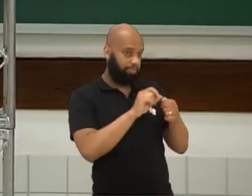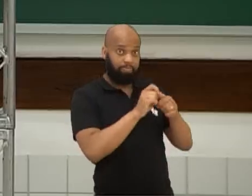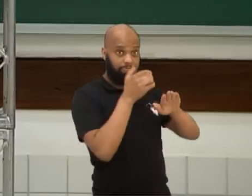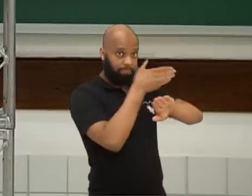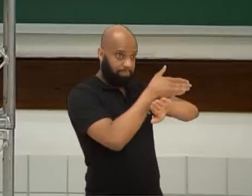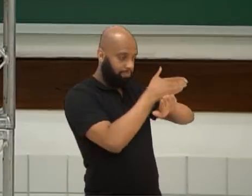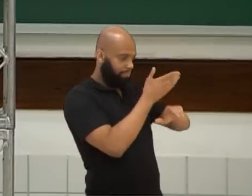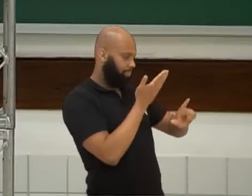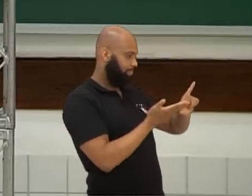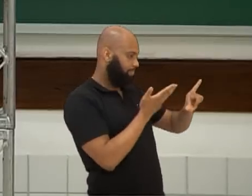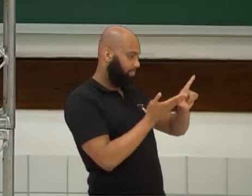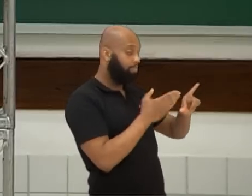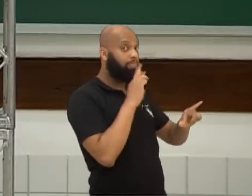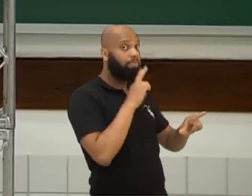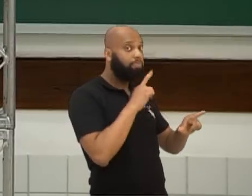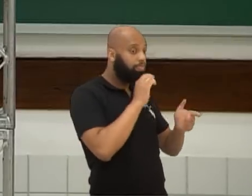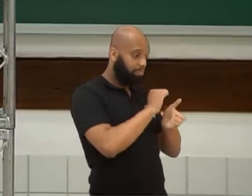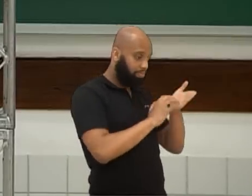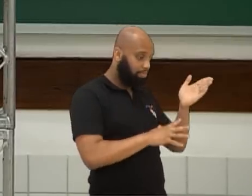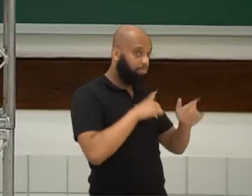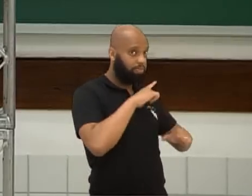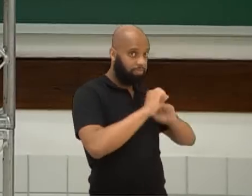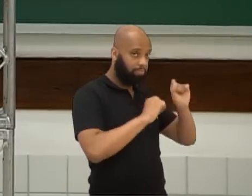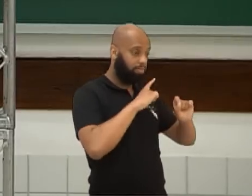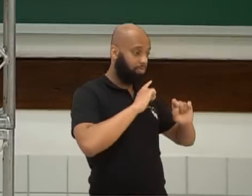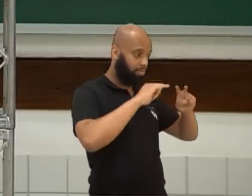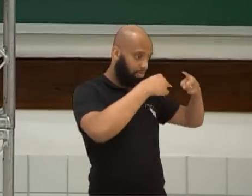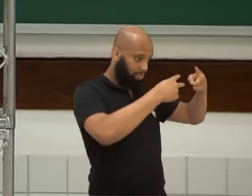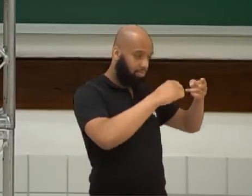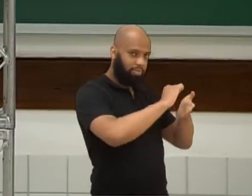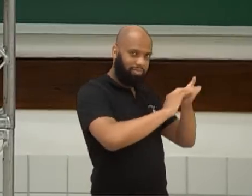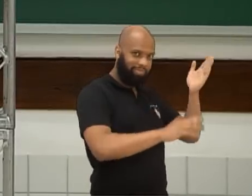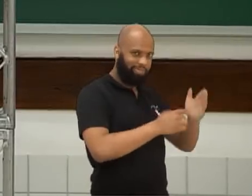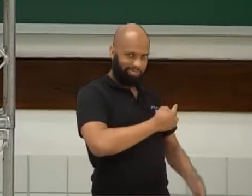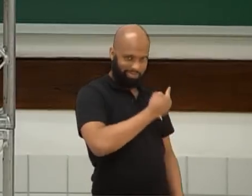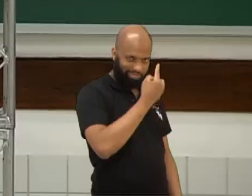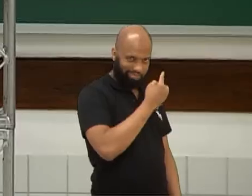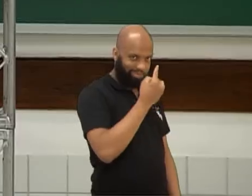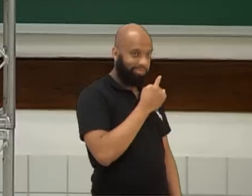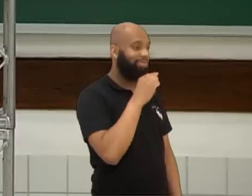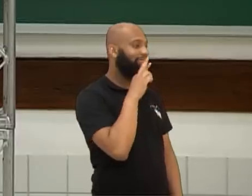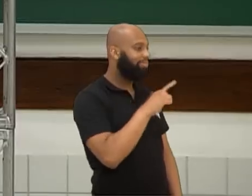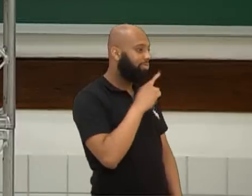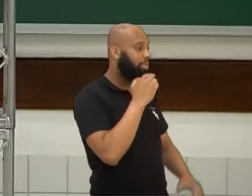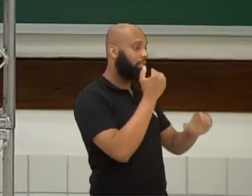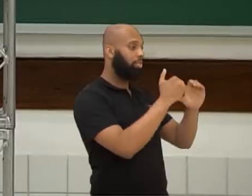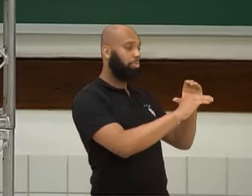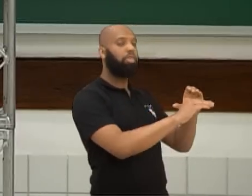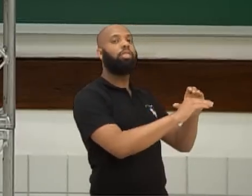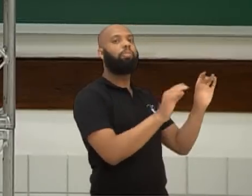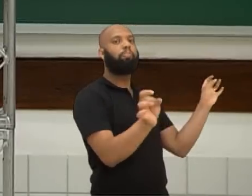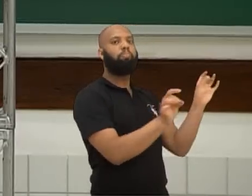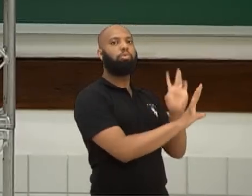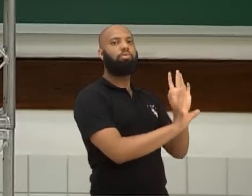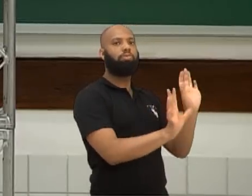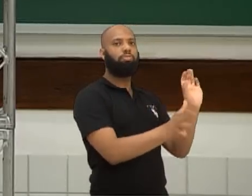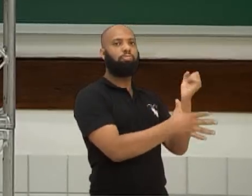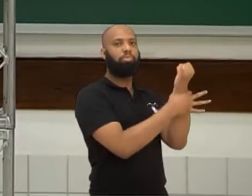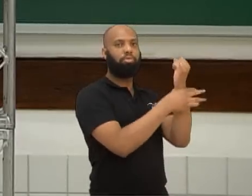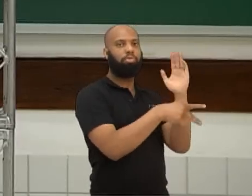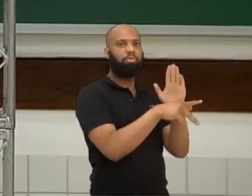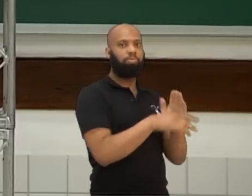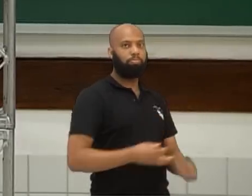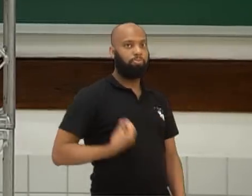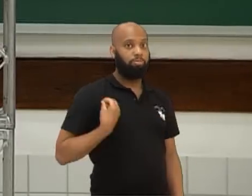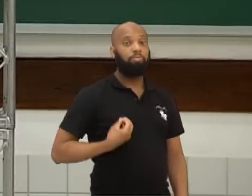atividades pelo Class 1, não esqueça de marcar, responder a atividade e verificar se concluiu a atividade,